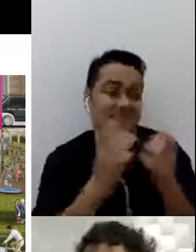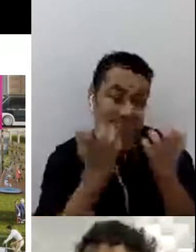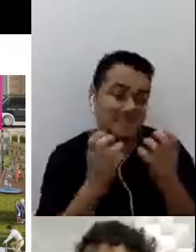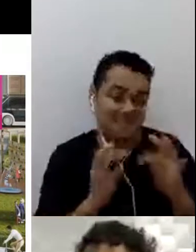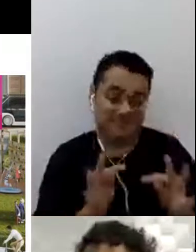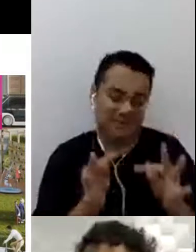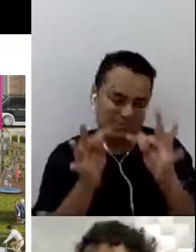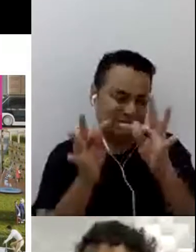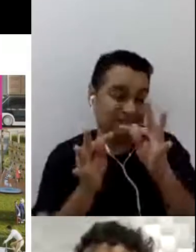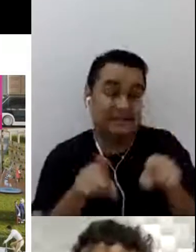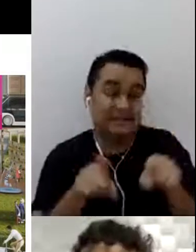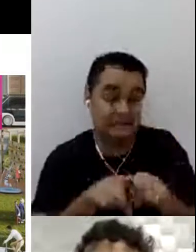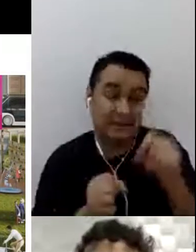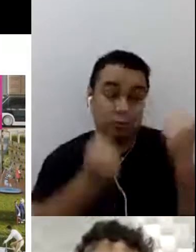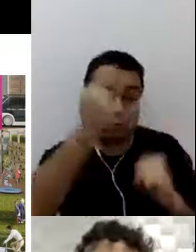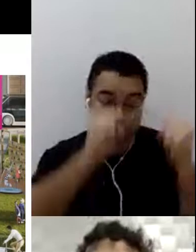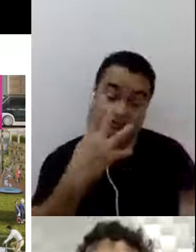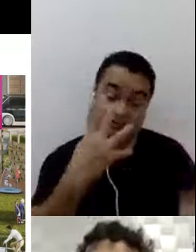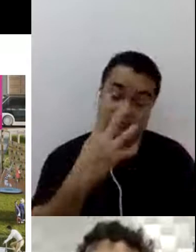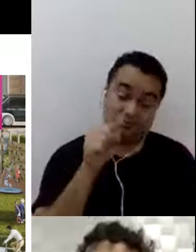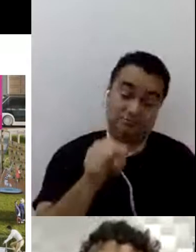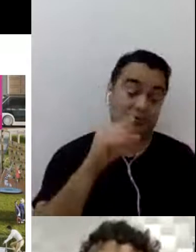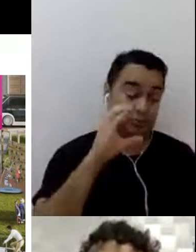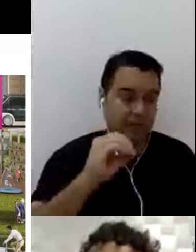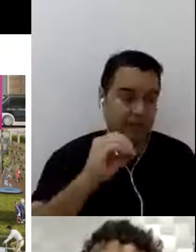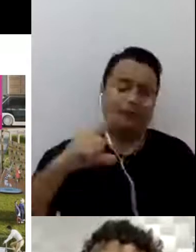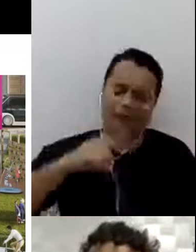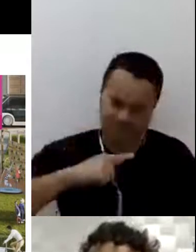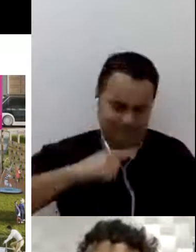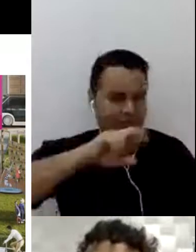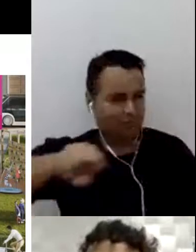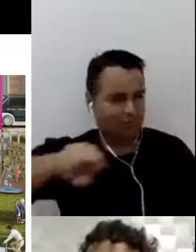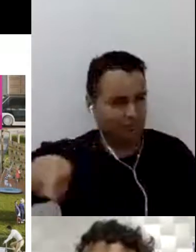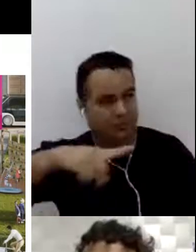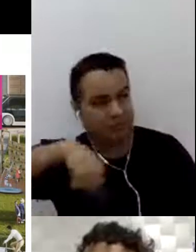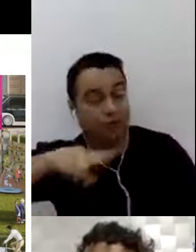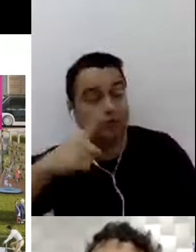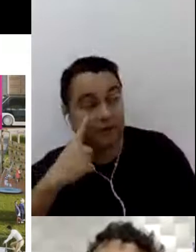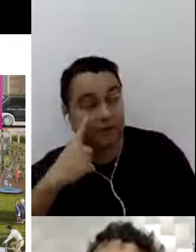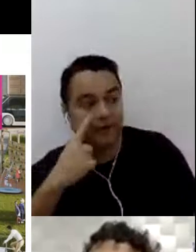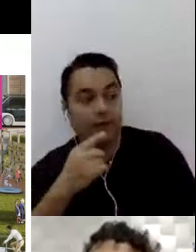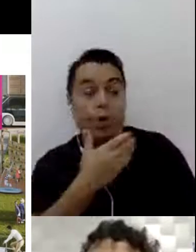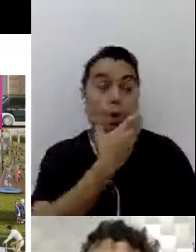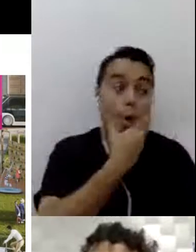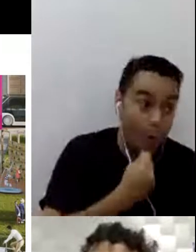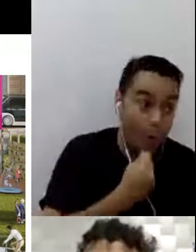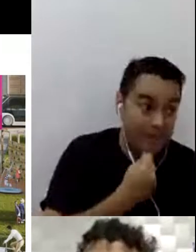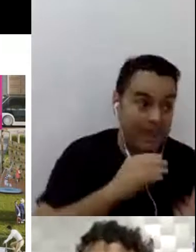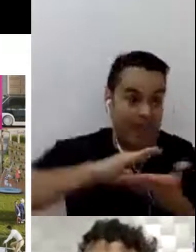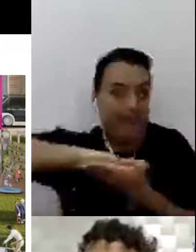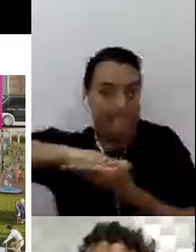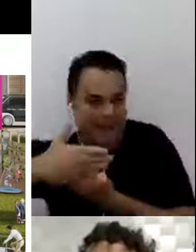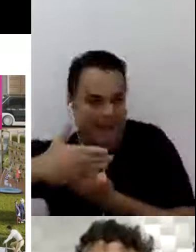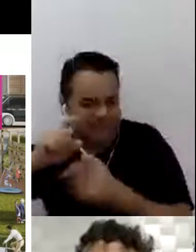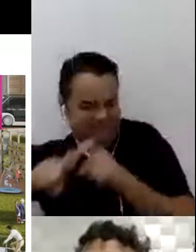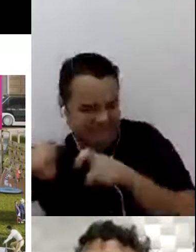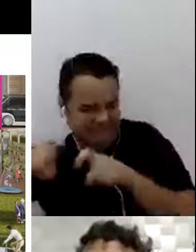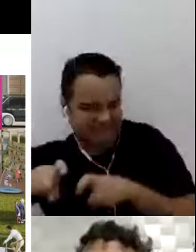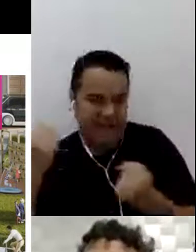vida. E a indústria 4.0 tem tudo isso, né? Então, se a gente ver a interação homem-máquina, né, todos os carros